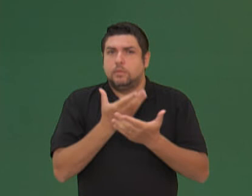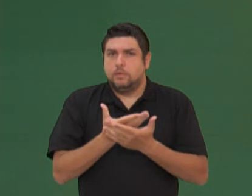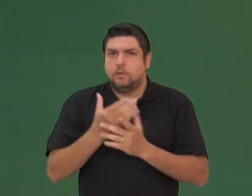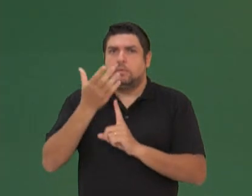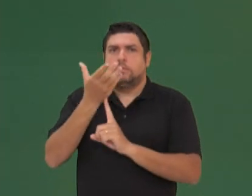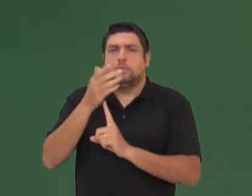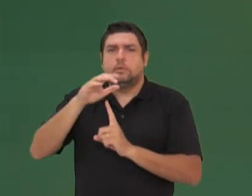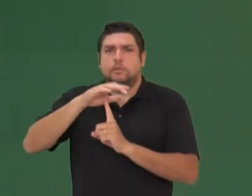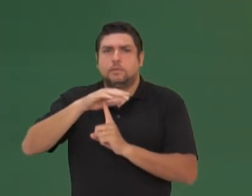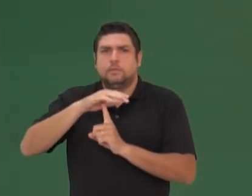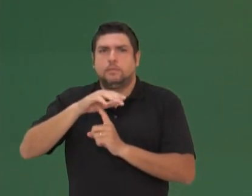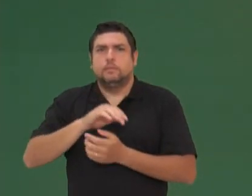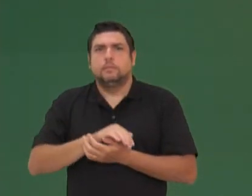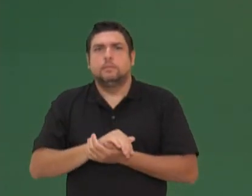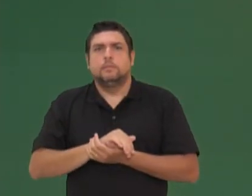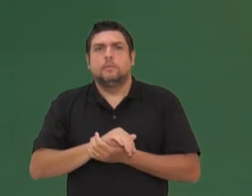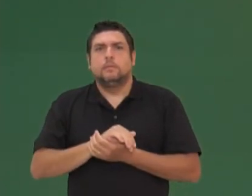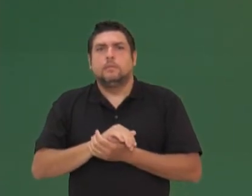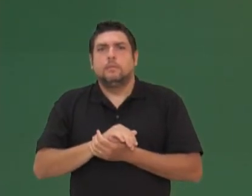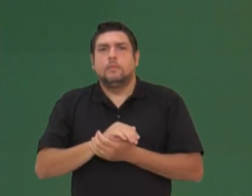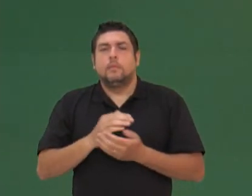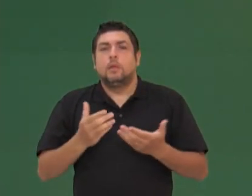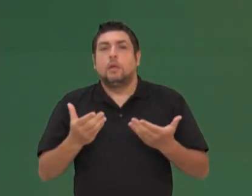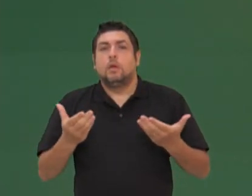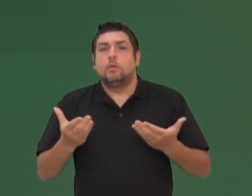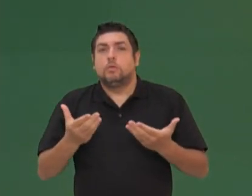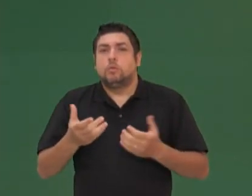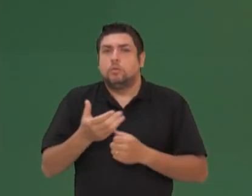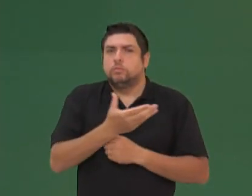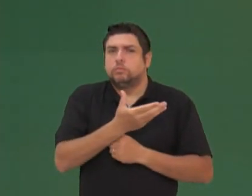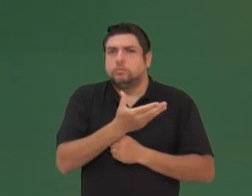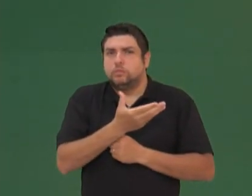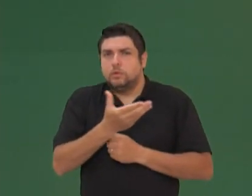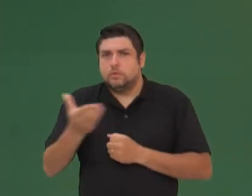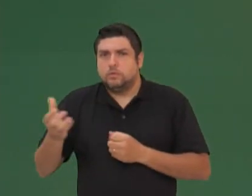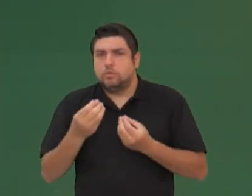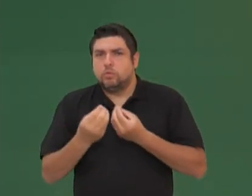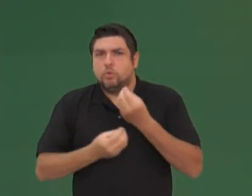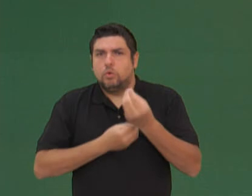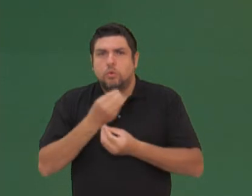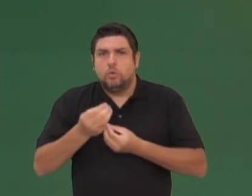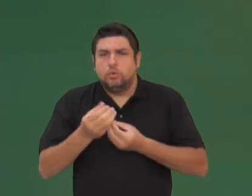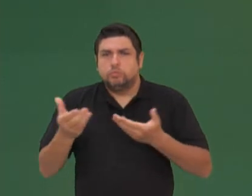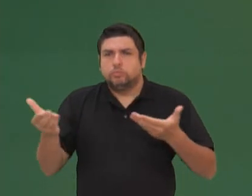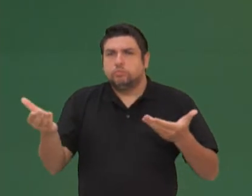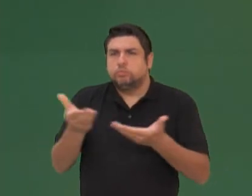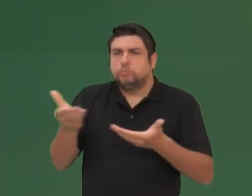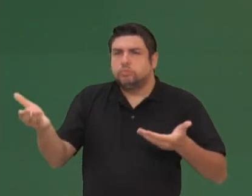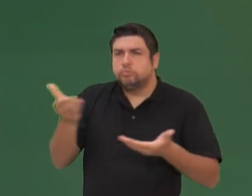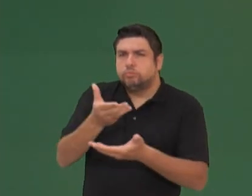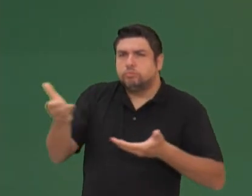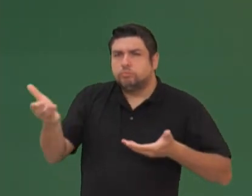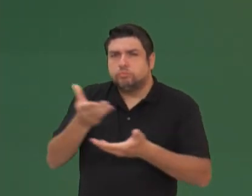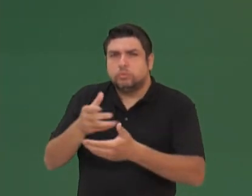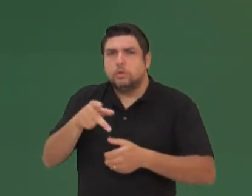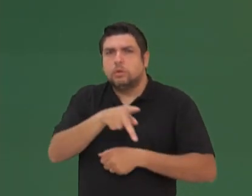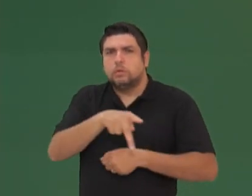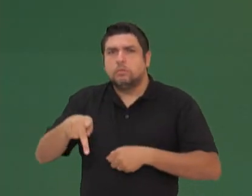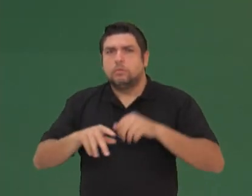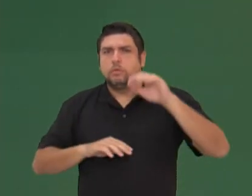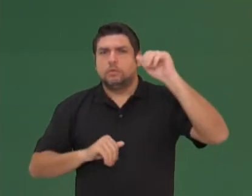Classroom. É nesse ambiente que hoje você está aí para interactuar com tu professor ou com tu professora de